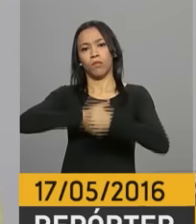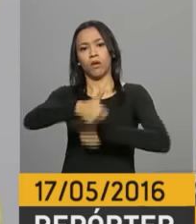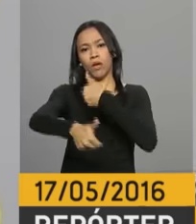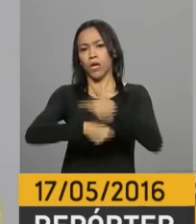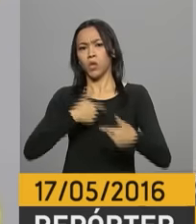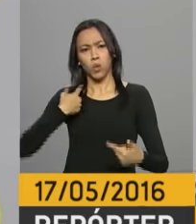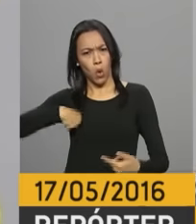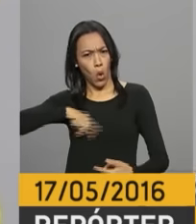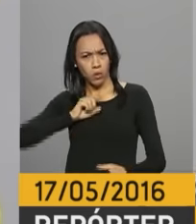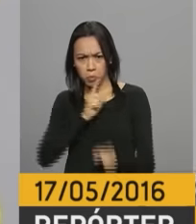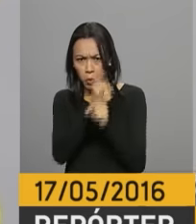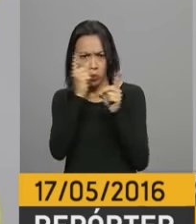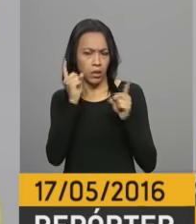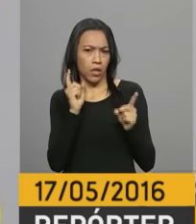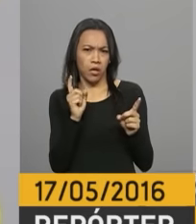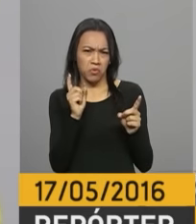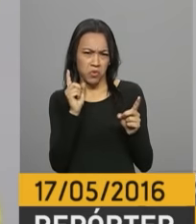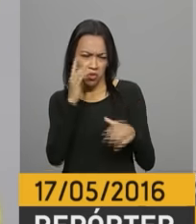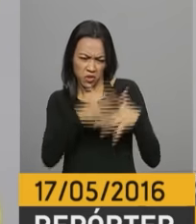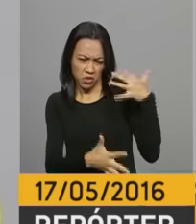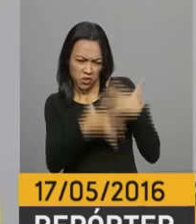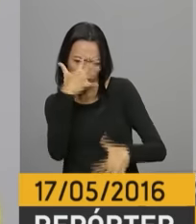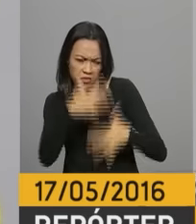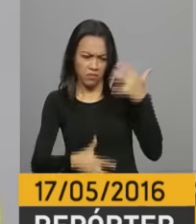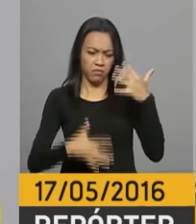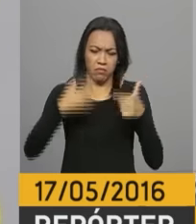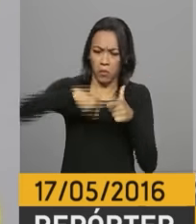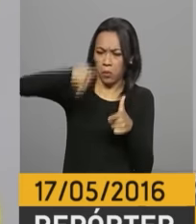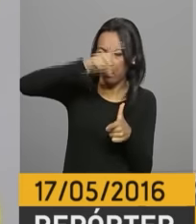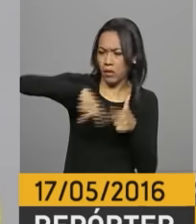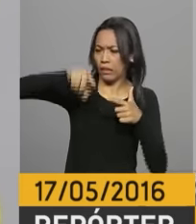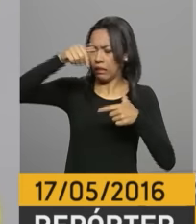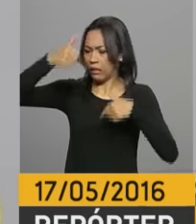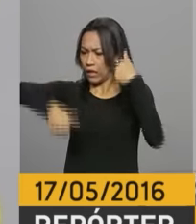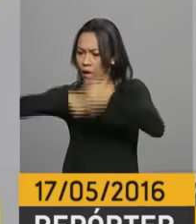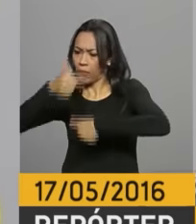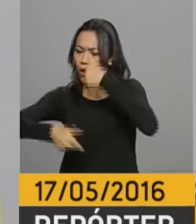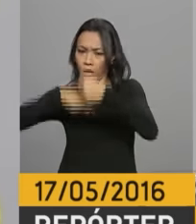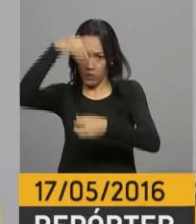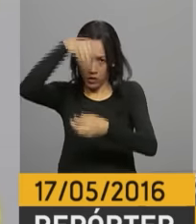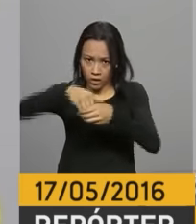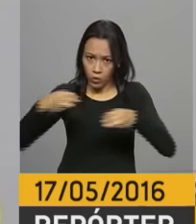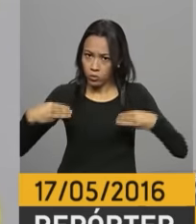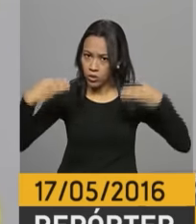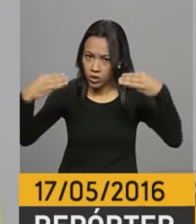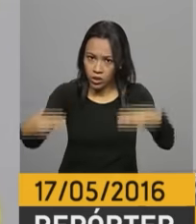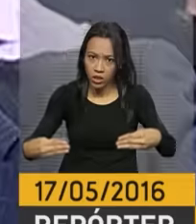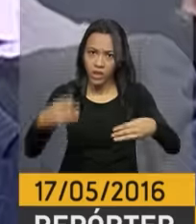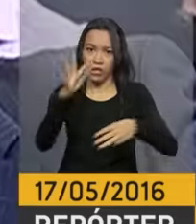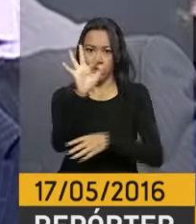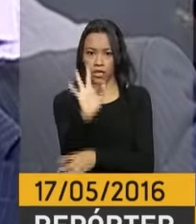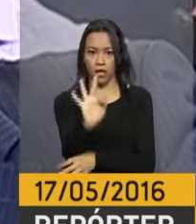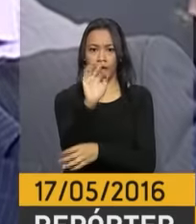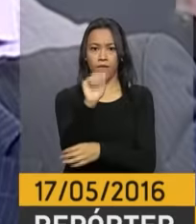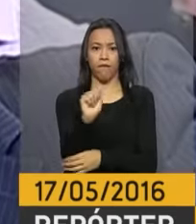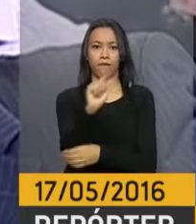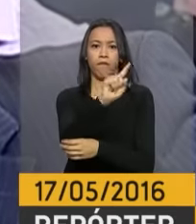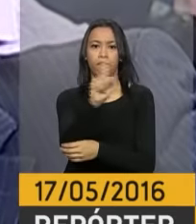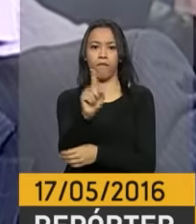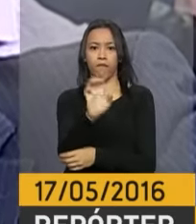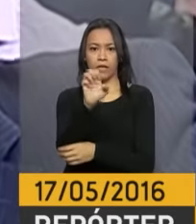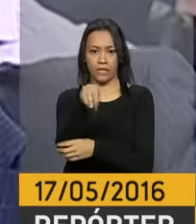Não encontramos nenhum tipo de dificuldade de trabalho aqui no Ministério da Fazenda. Em relação ao